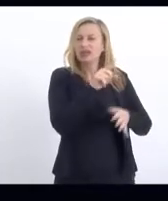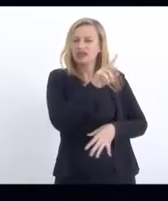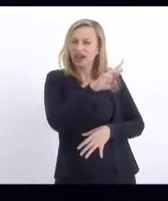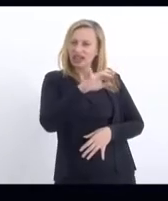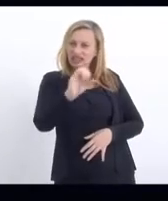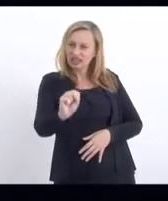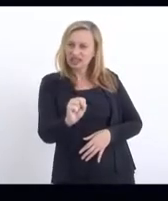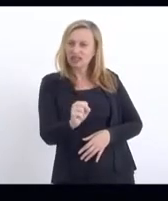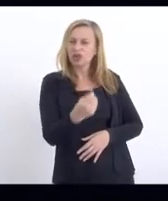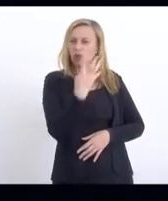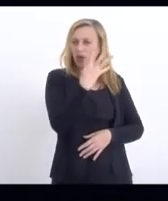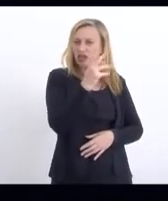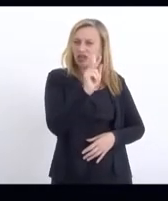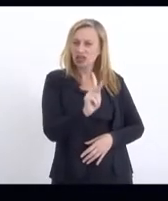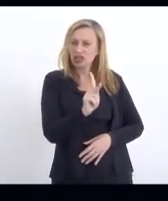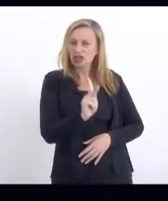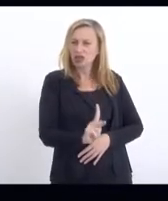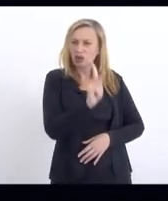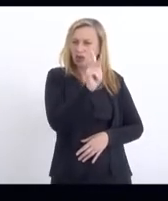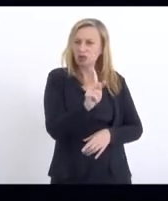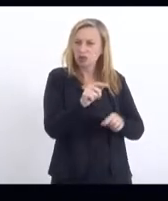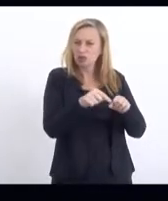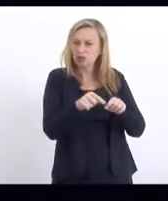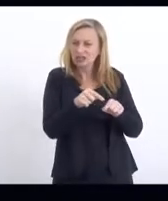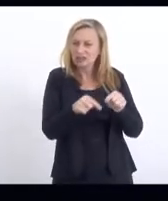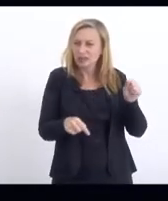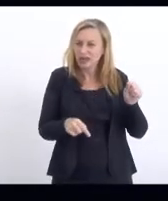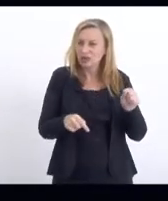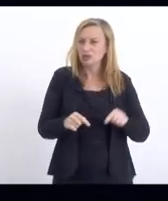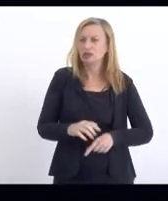são 4,5 km.